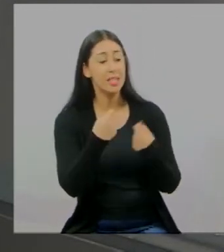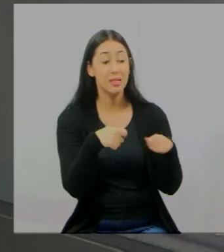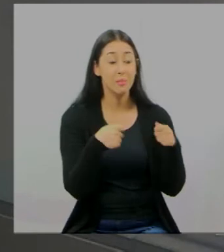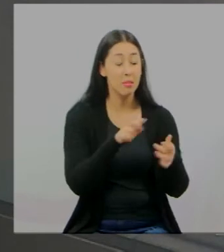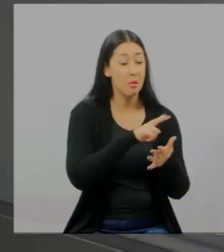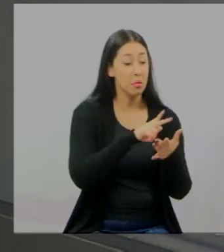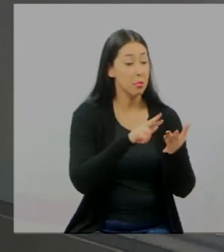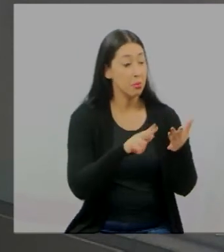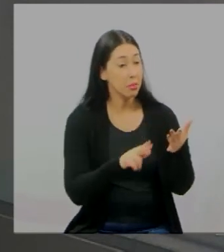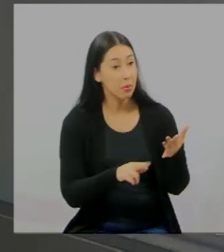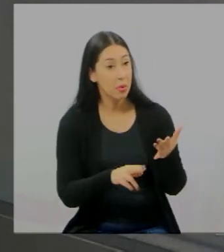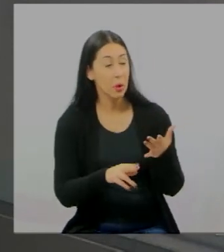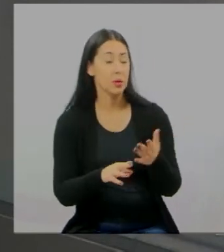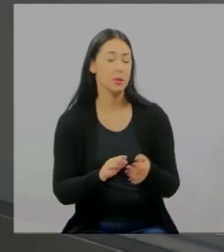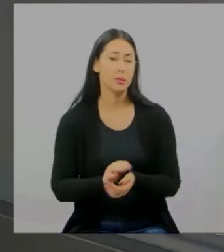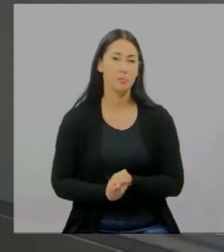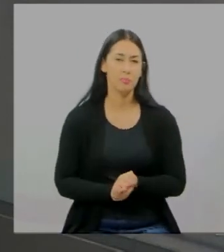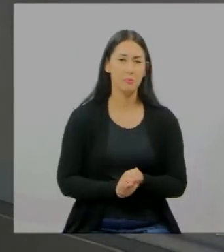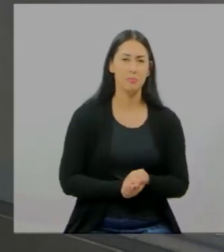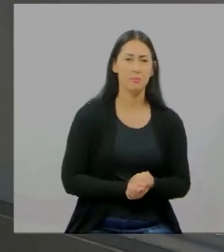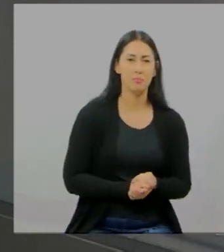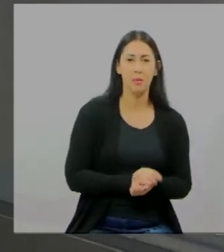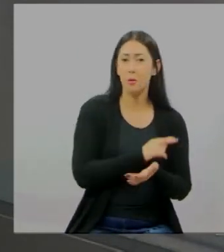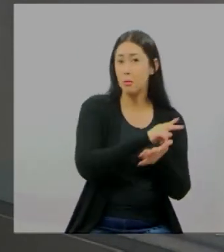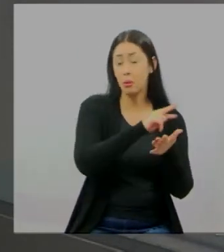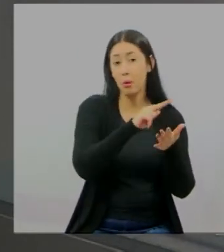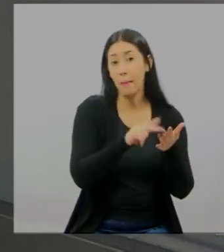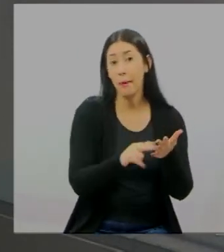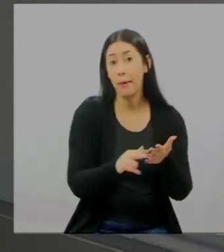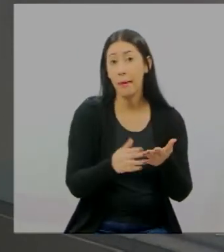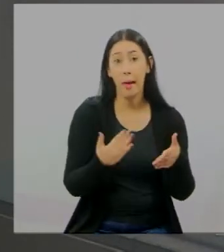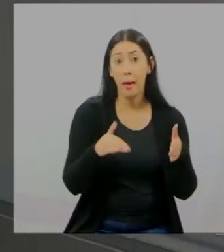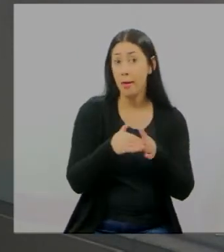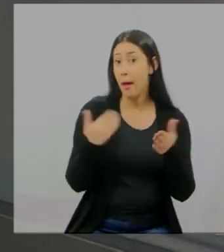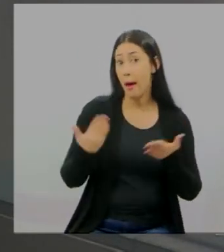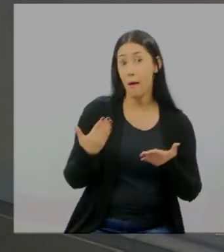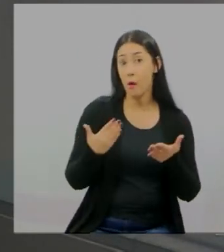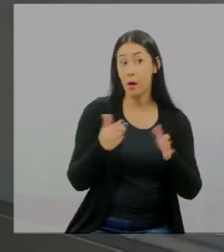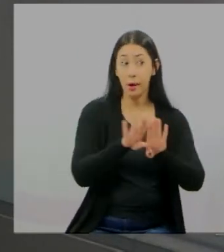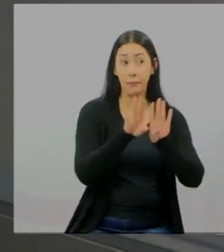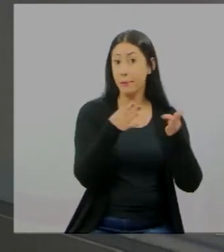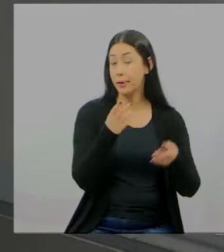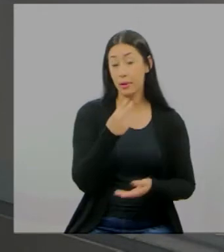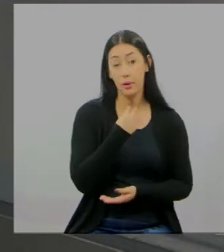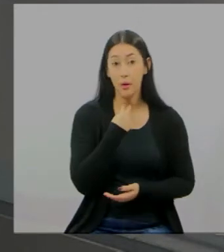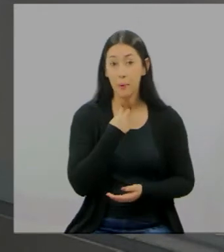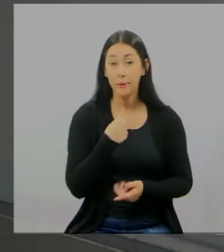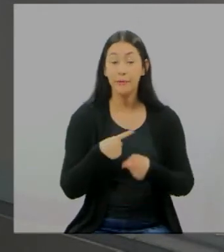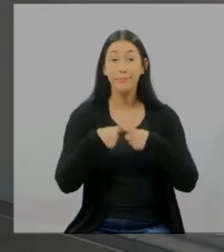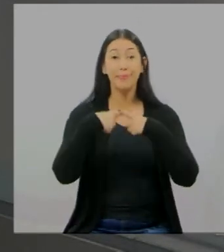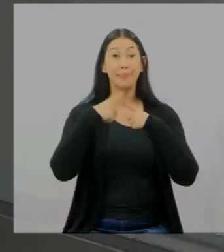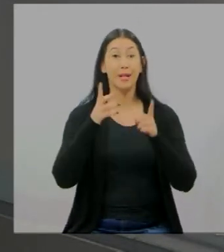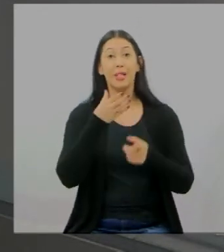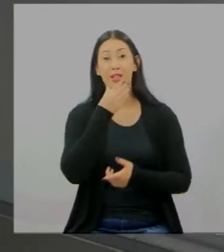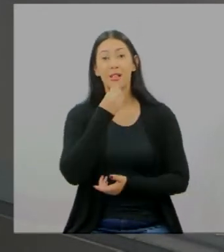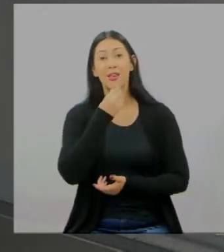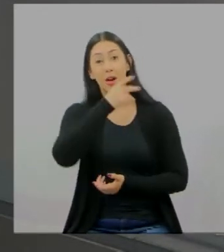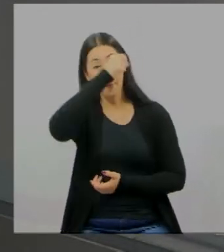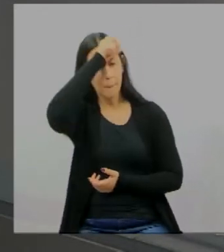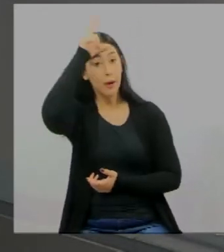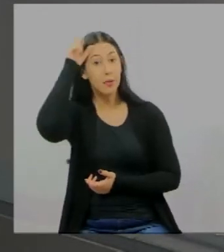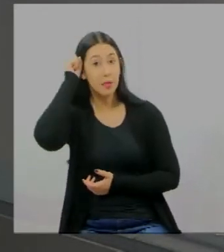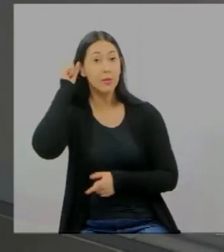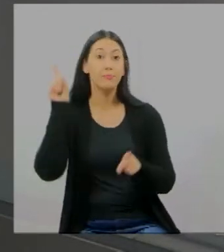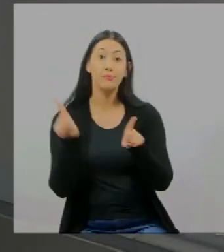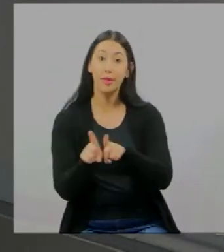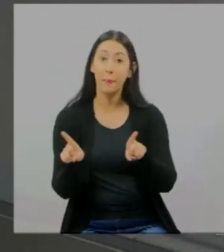dos bares, enfim, desse comércio que não foi contemplado. Porém, o prefeito, além de ser prefeito de Jacareí, ele também é